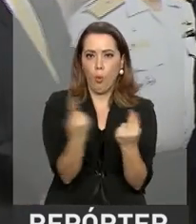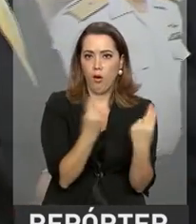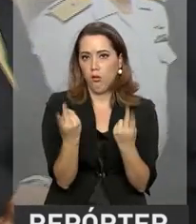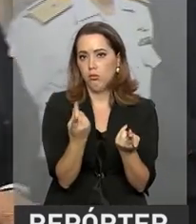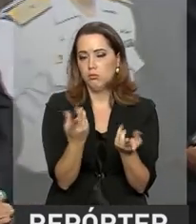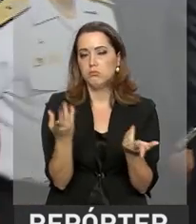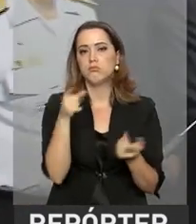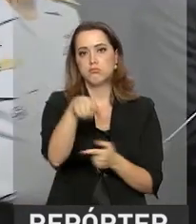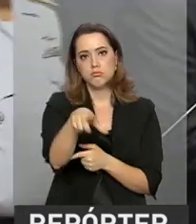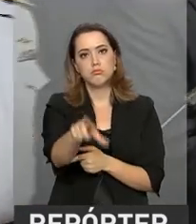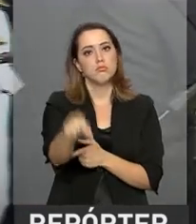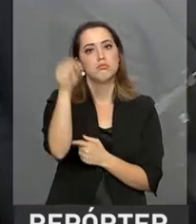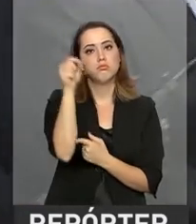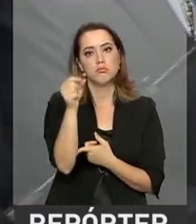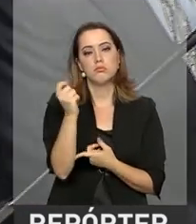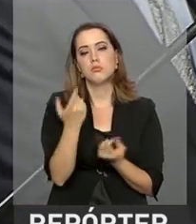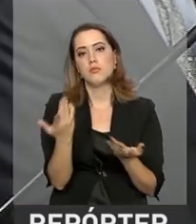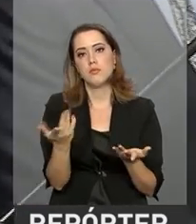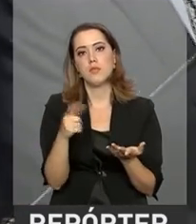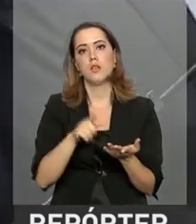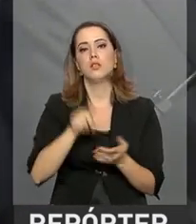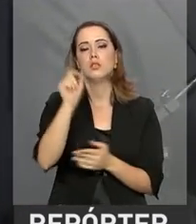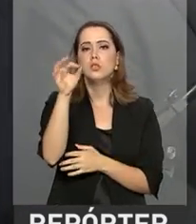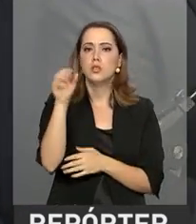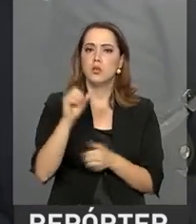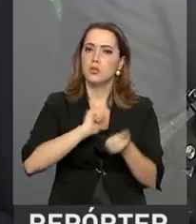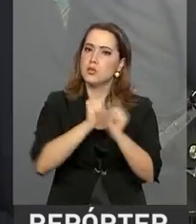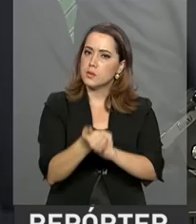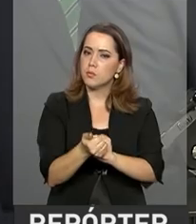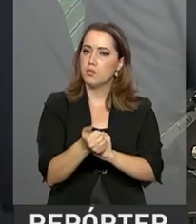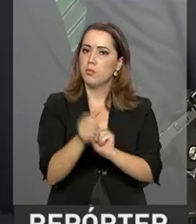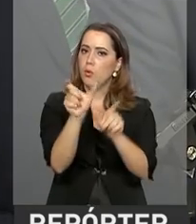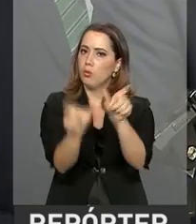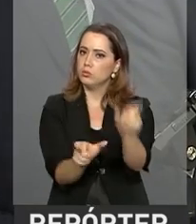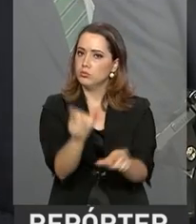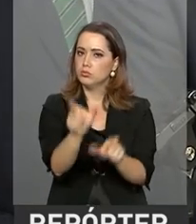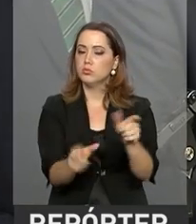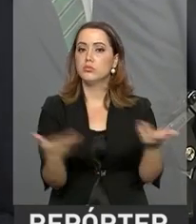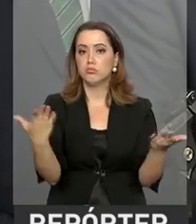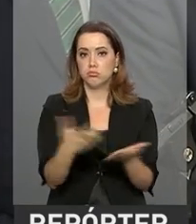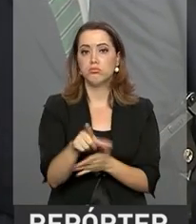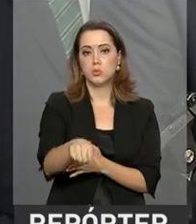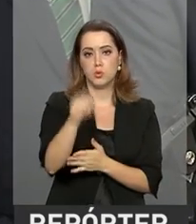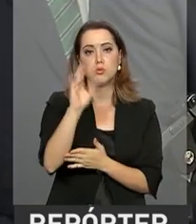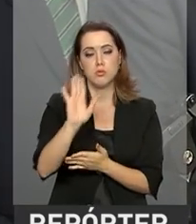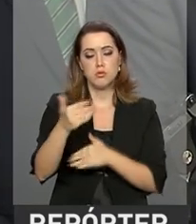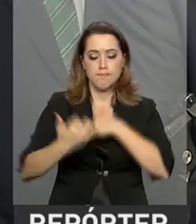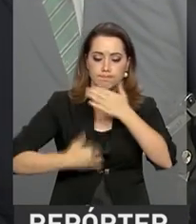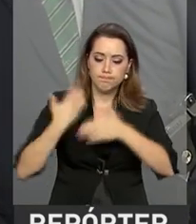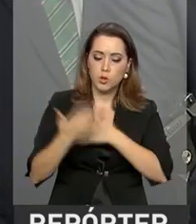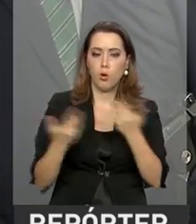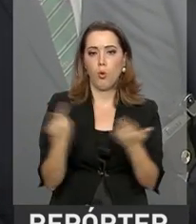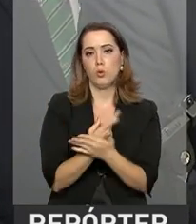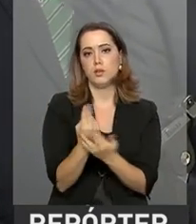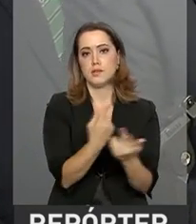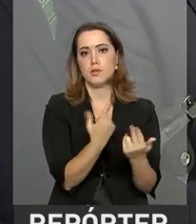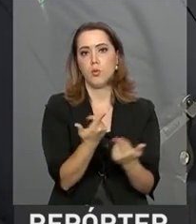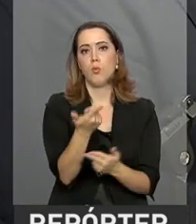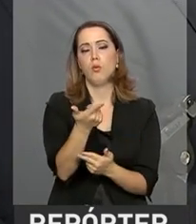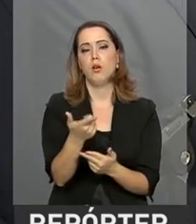aqueles que nós escolhemos para ser de fato esportistas e foi assim que fui escolhido é assim que funciona o mundo afora